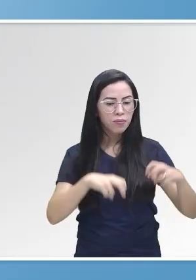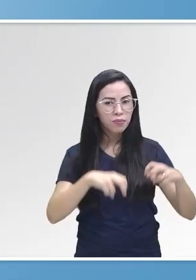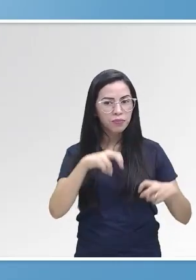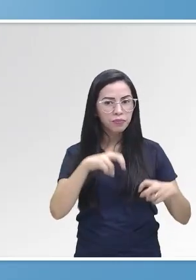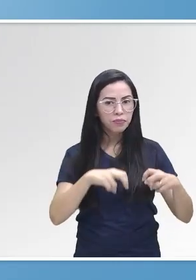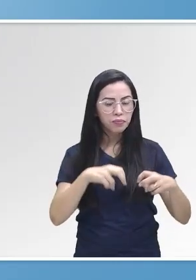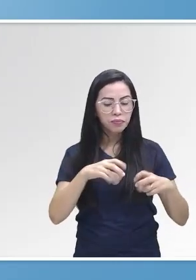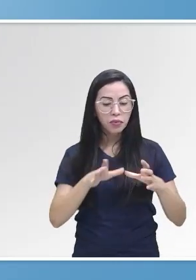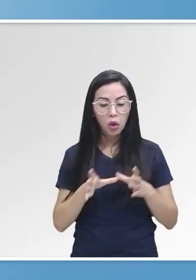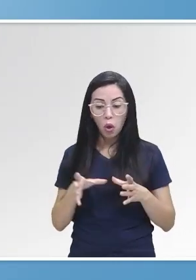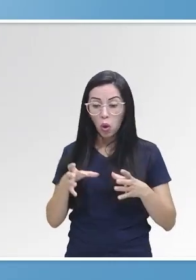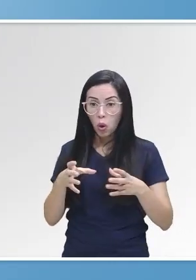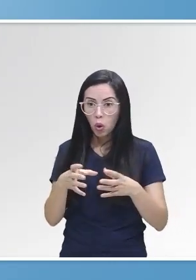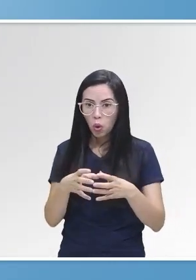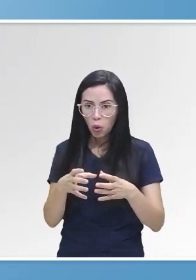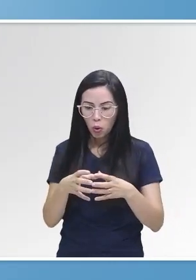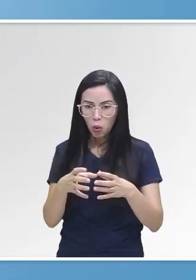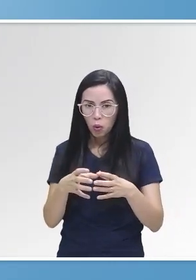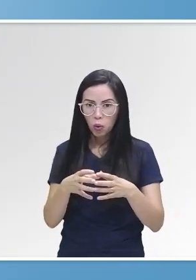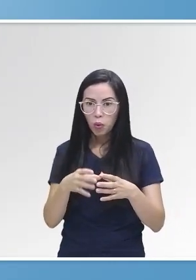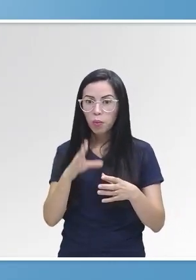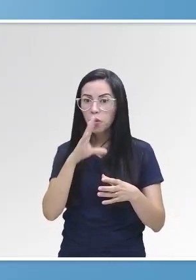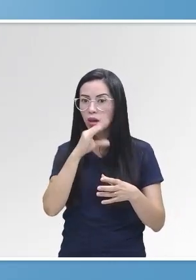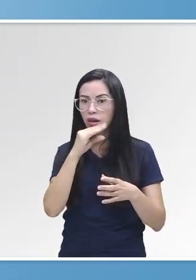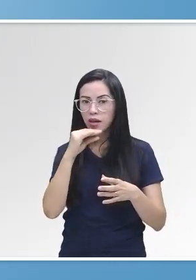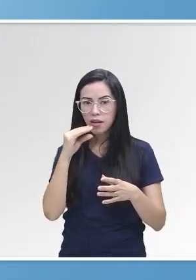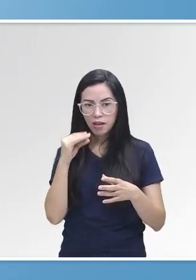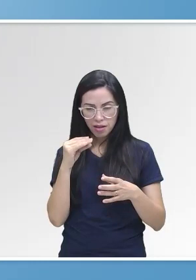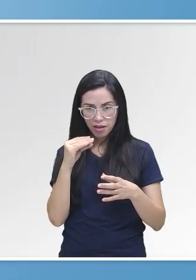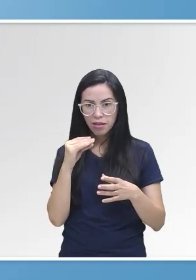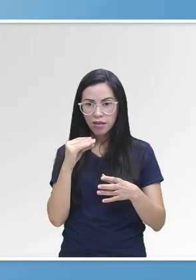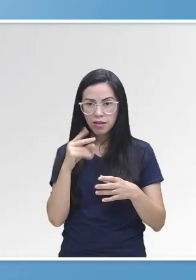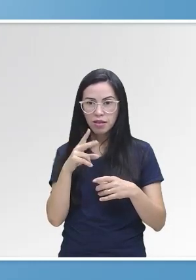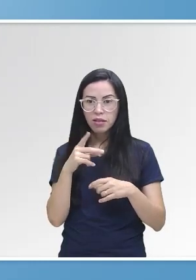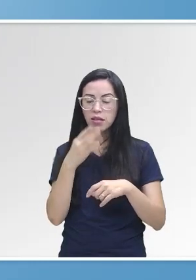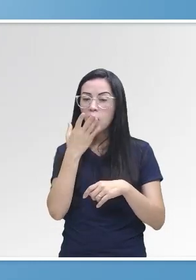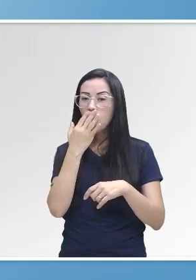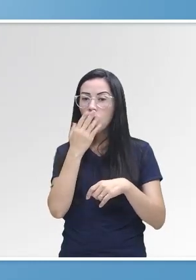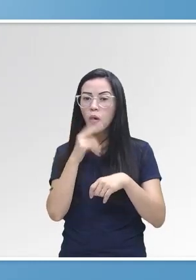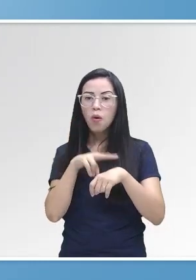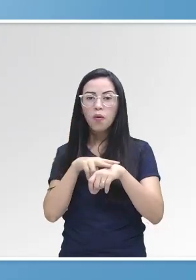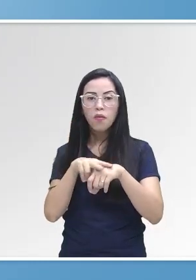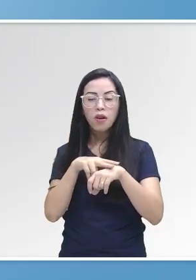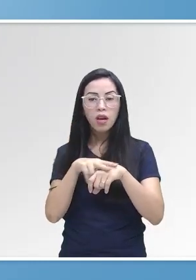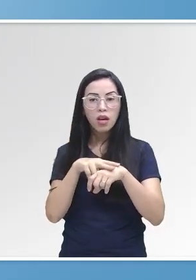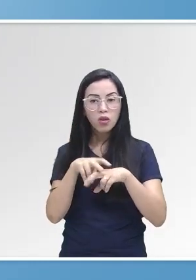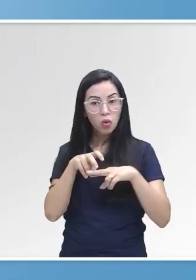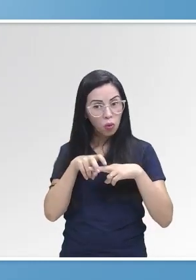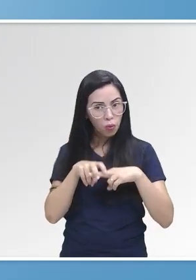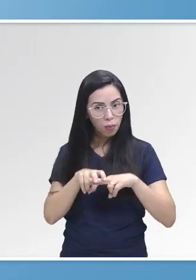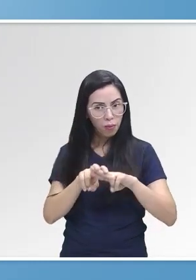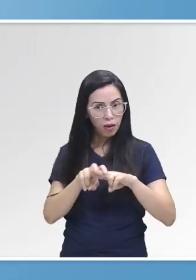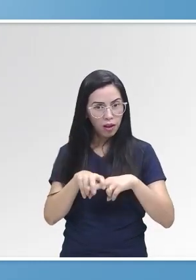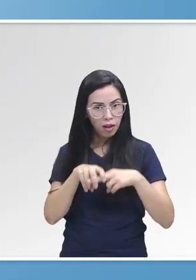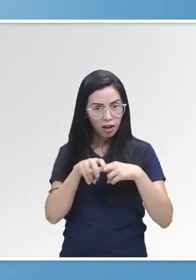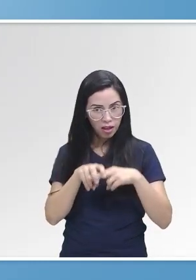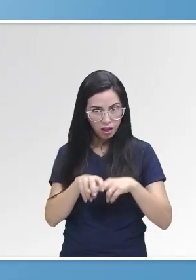bloquinhos verdes Para representar as crianças do Balanço